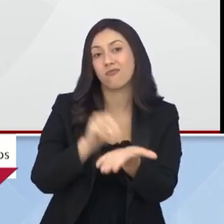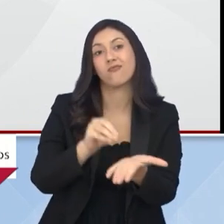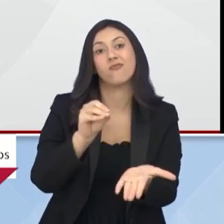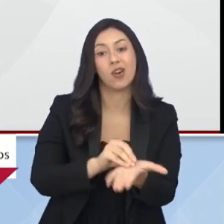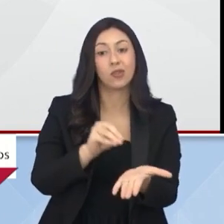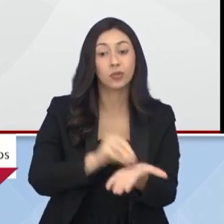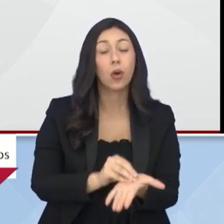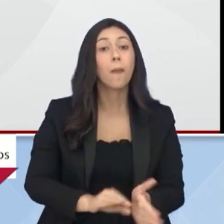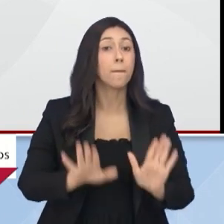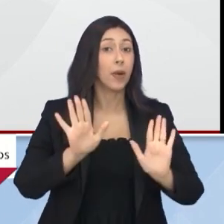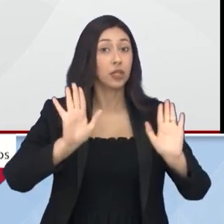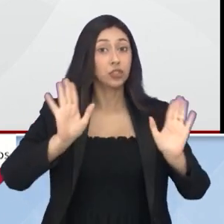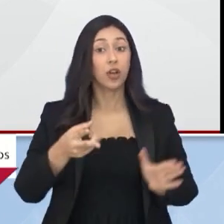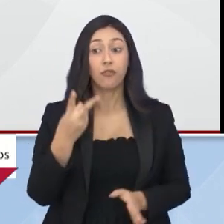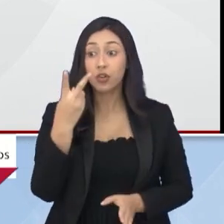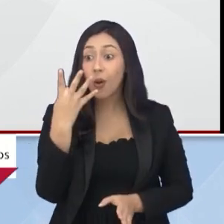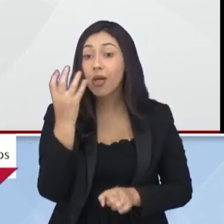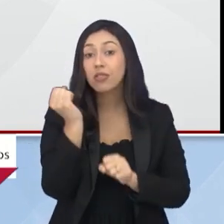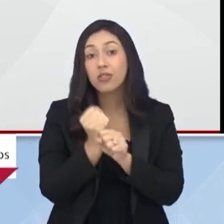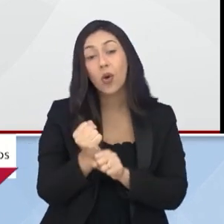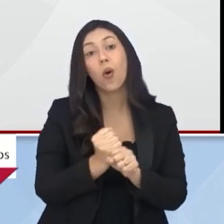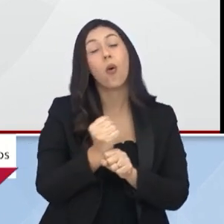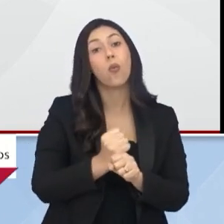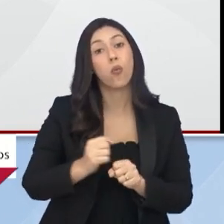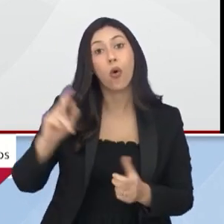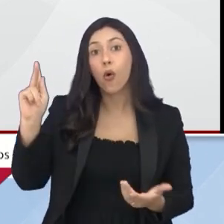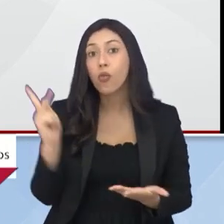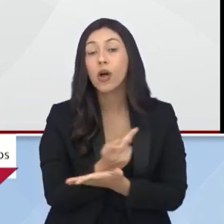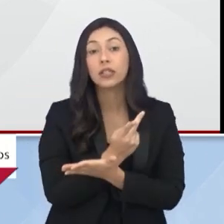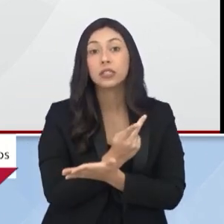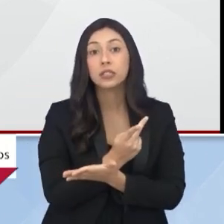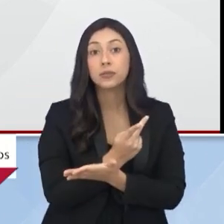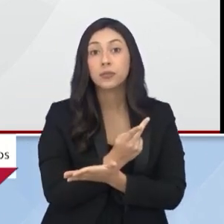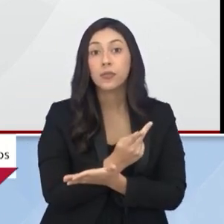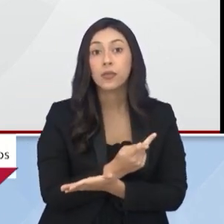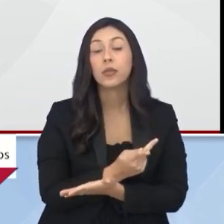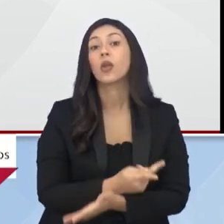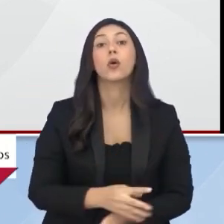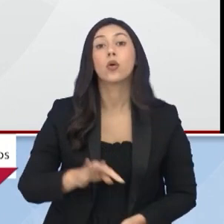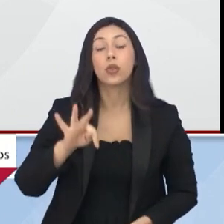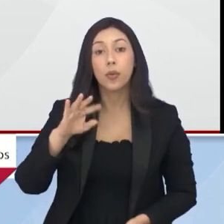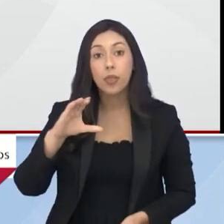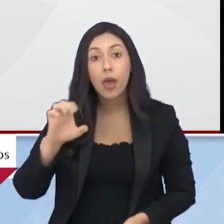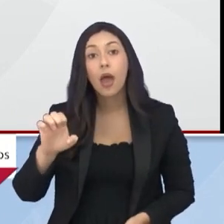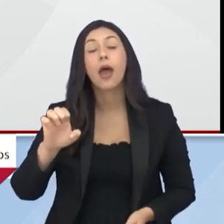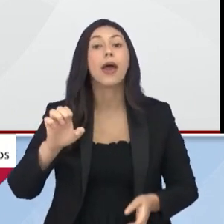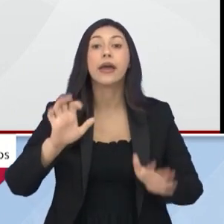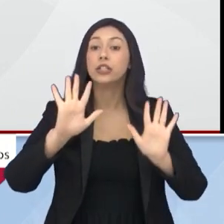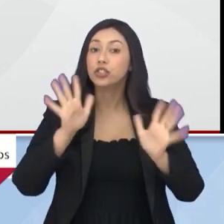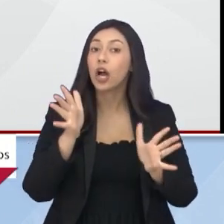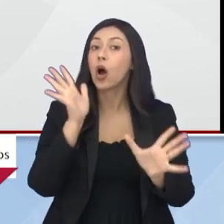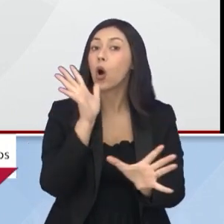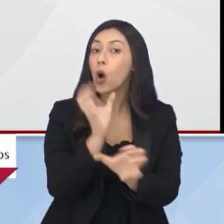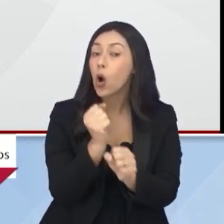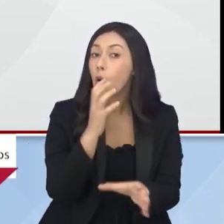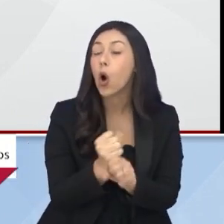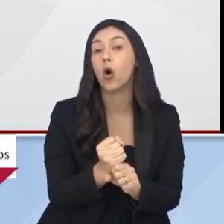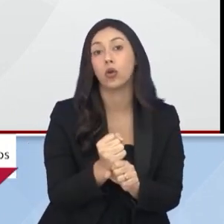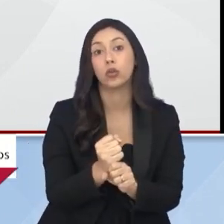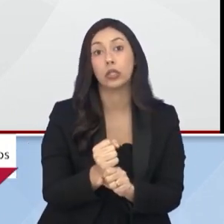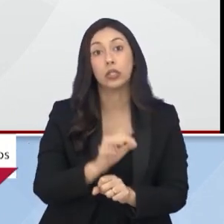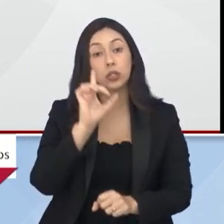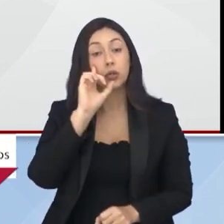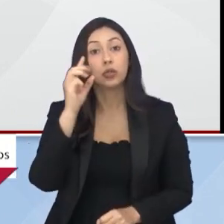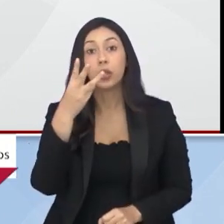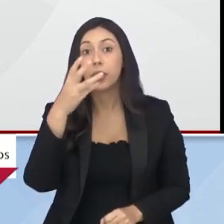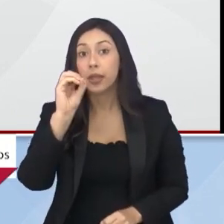mais de 24 anos isso já existe o Tribunal de Contas faz esse cálculo aritmético fazendo um corte de 30 de Abril você vão receber